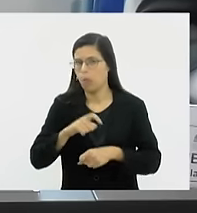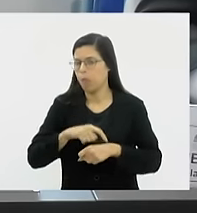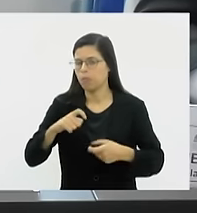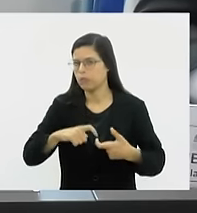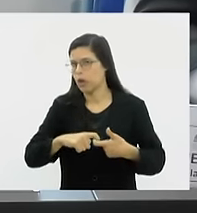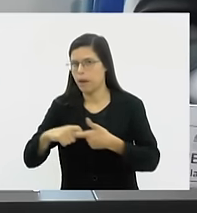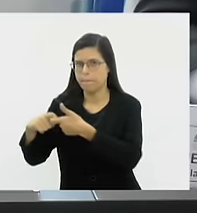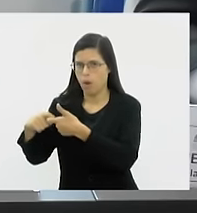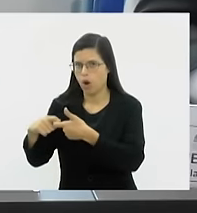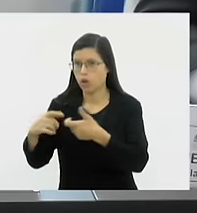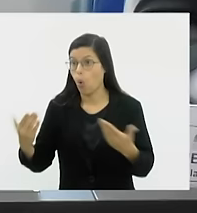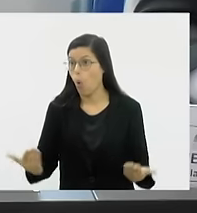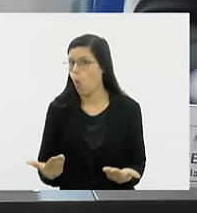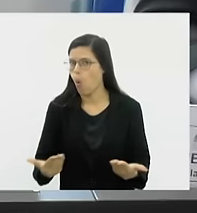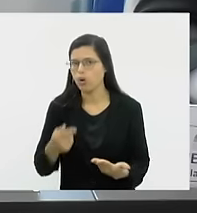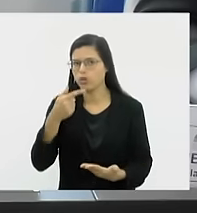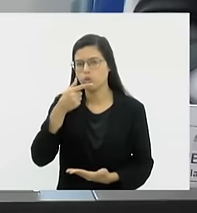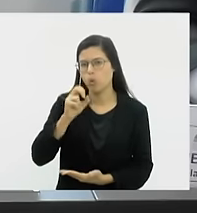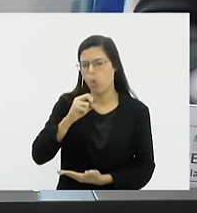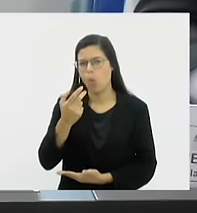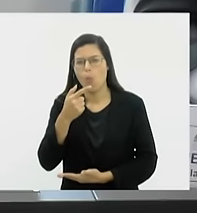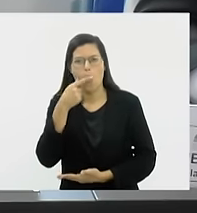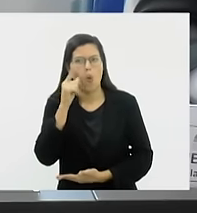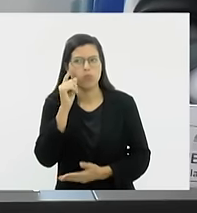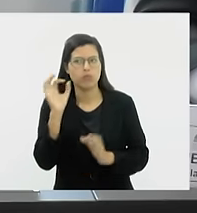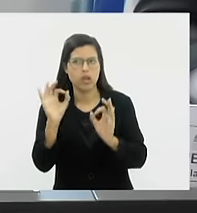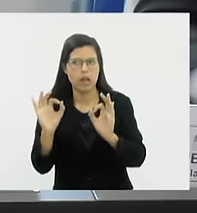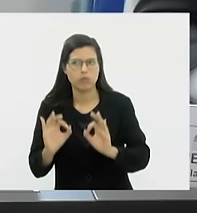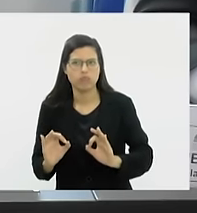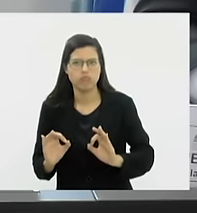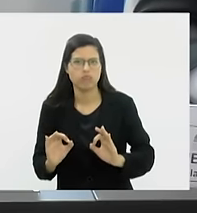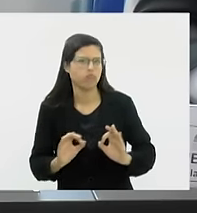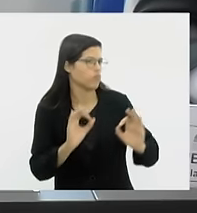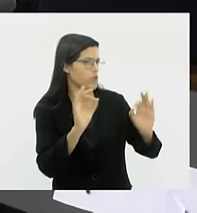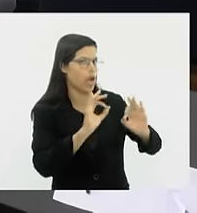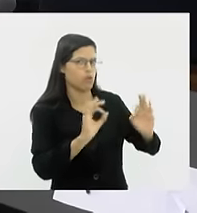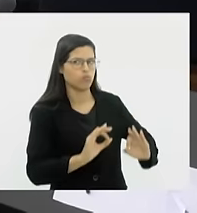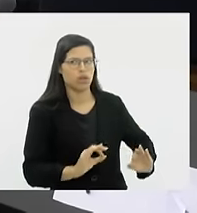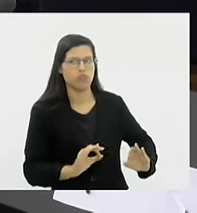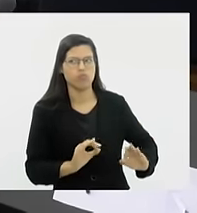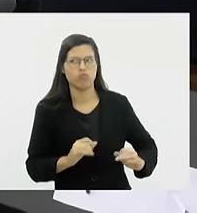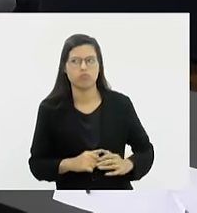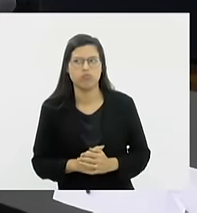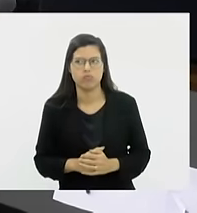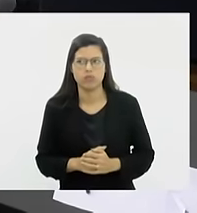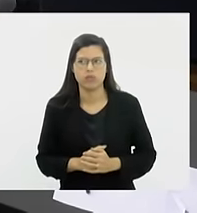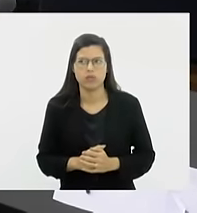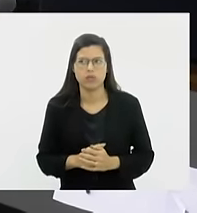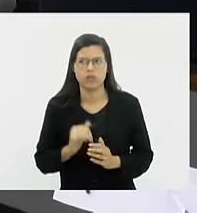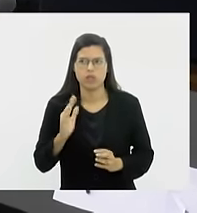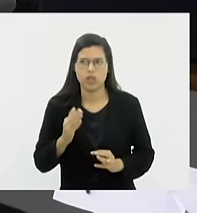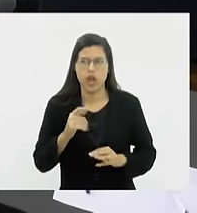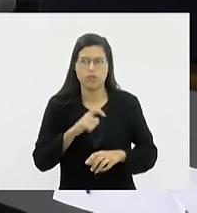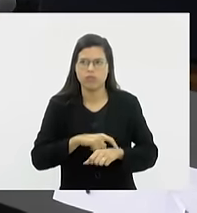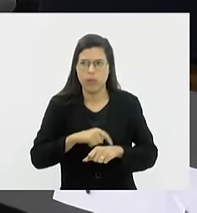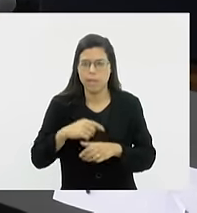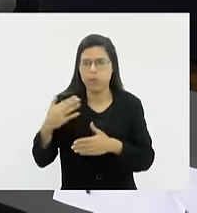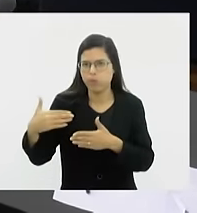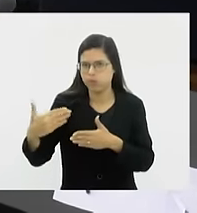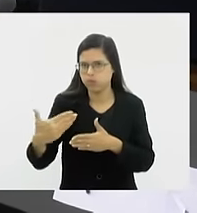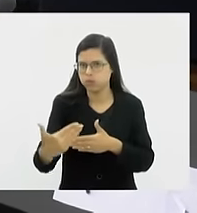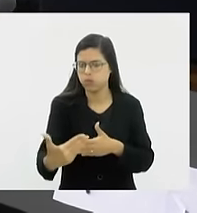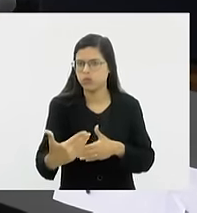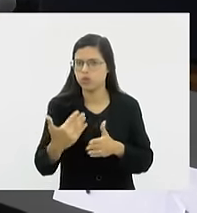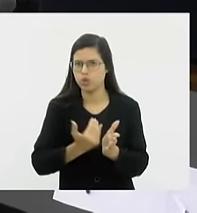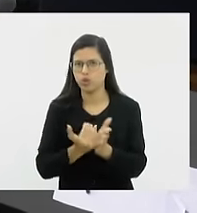operação? Hoje ou ontem? Nenhum? Nenhum. Já vem tempo que não... Desde que começou